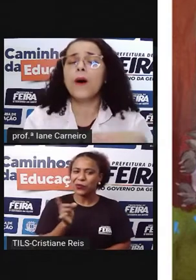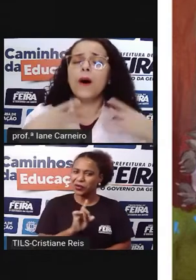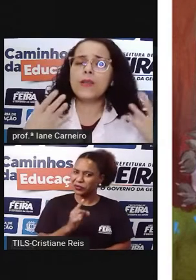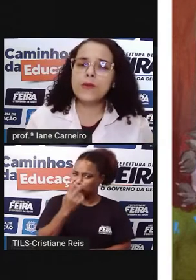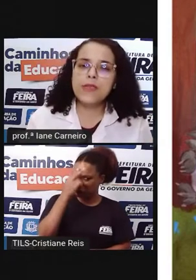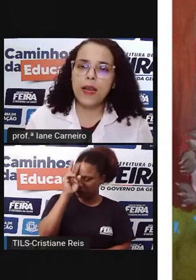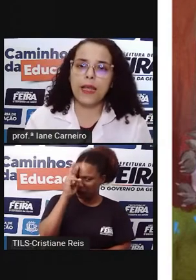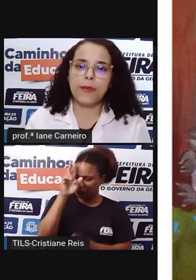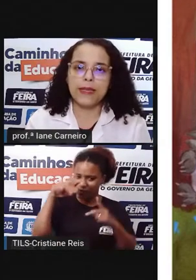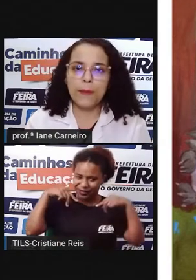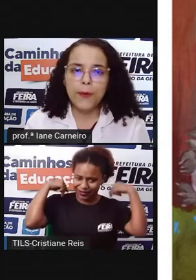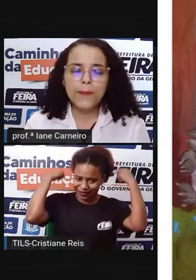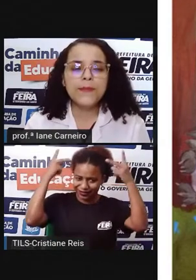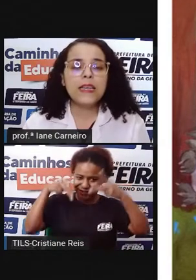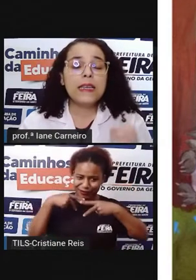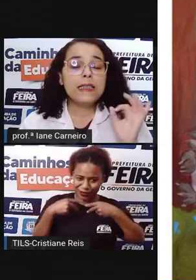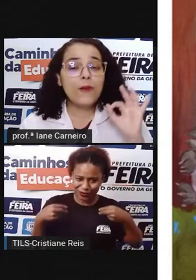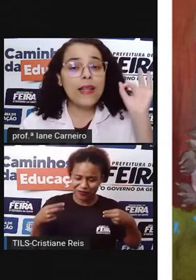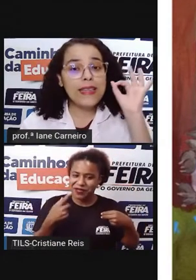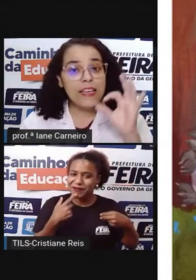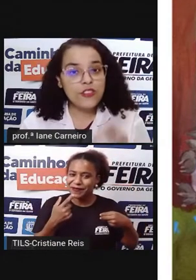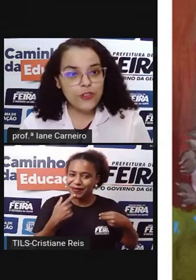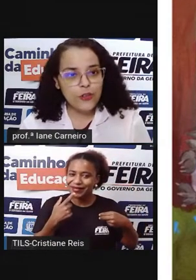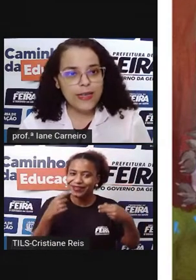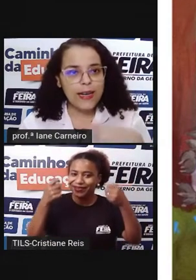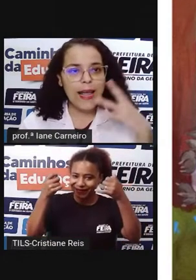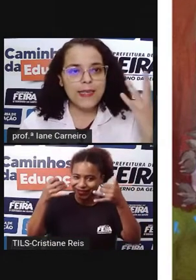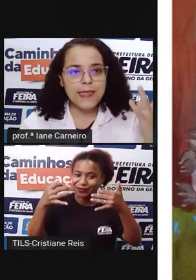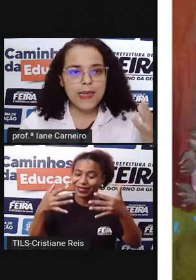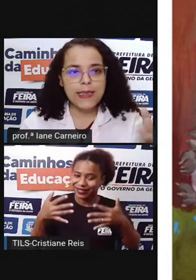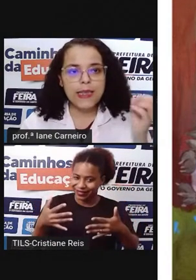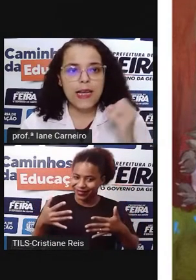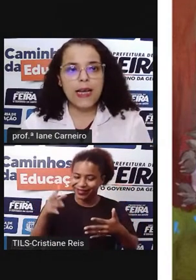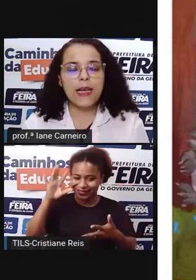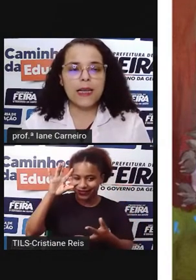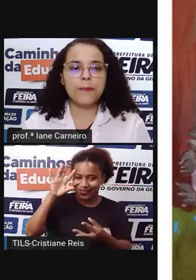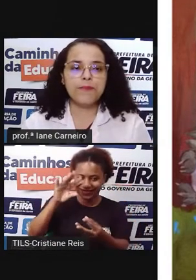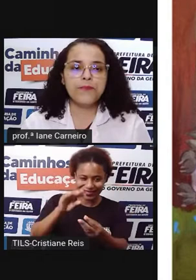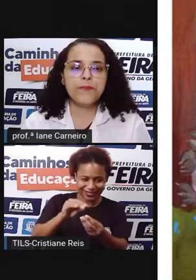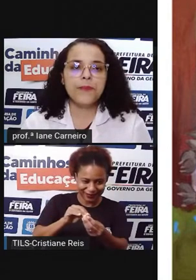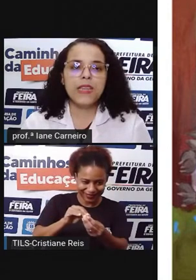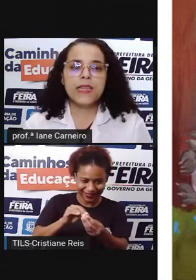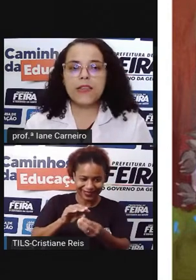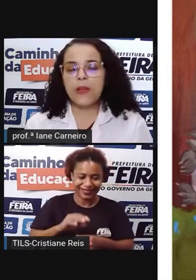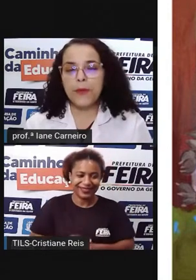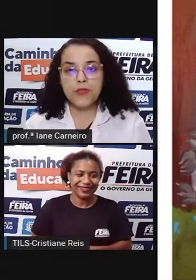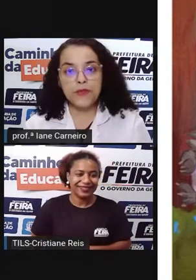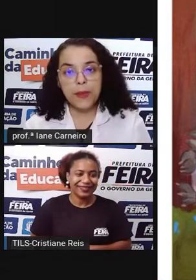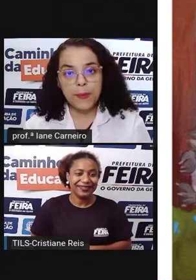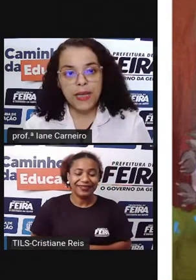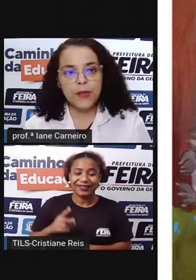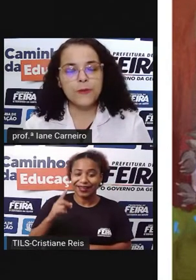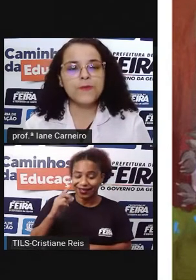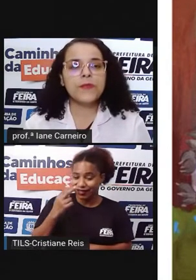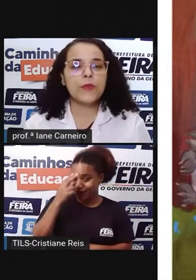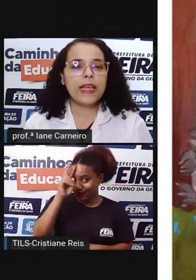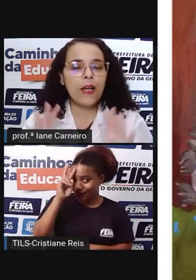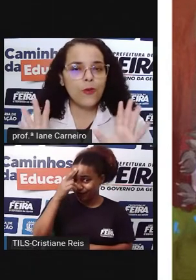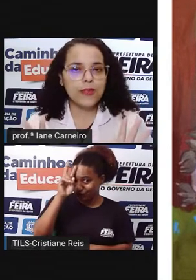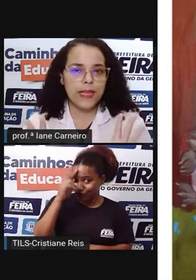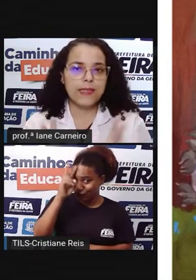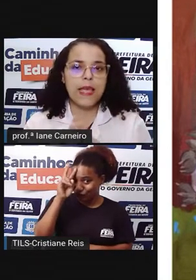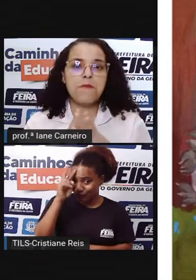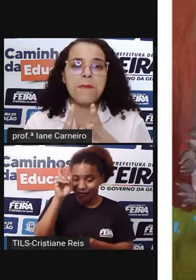Chapeuzinho ou não se lembrem, tá bom? Então, na história clássica, né, da Chapeuzinho Vermelho, o